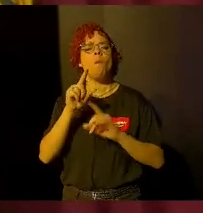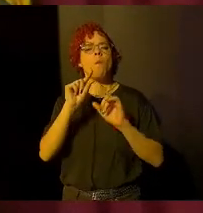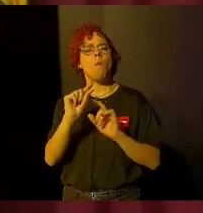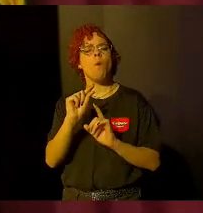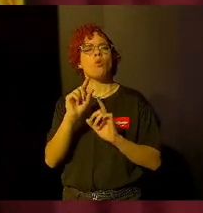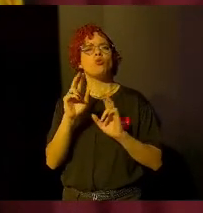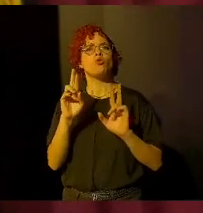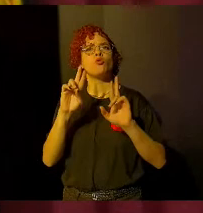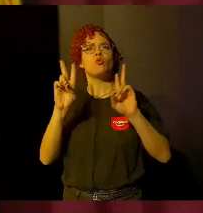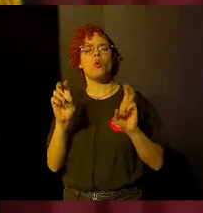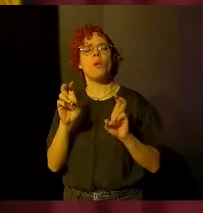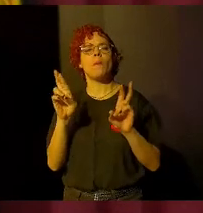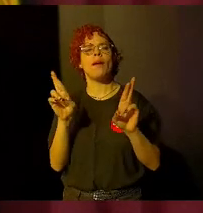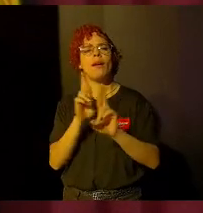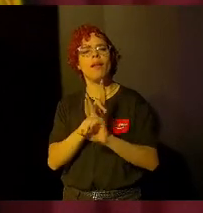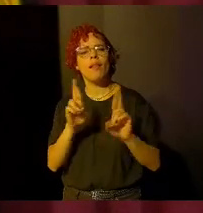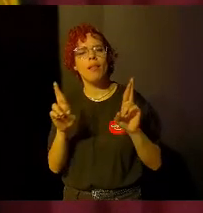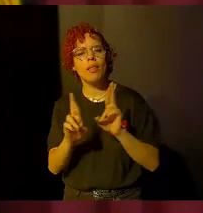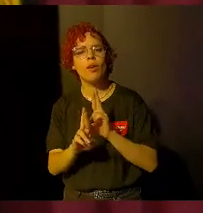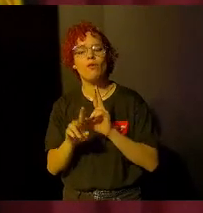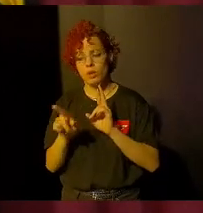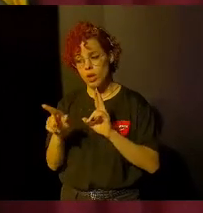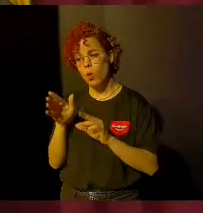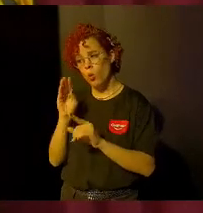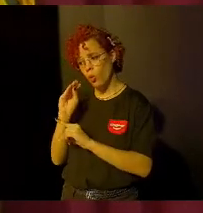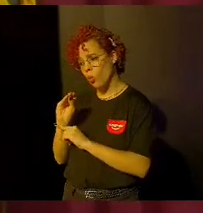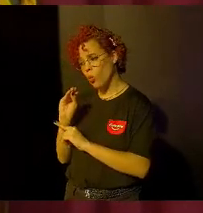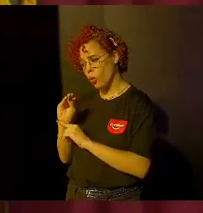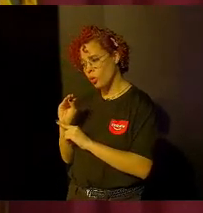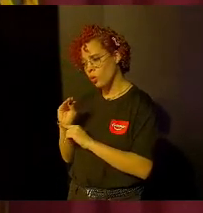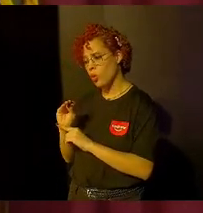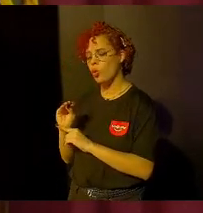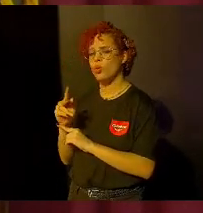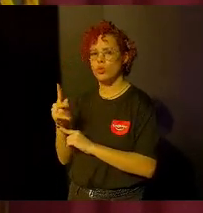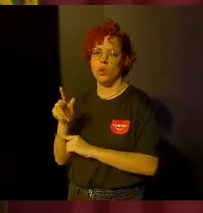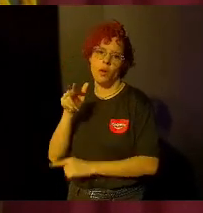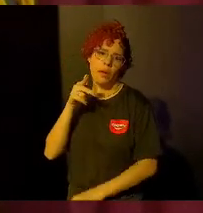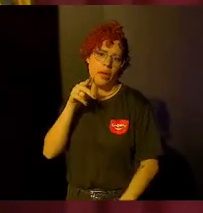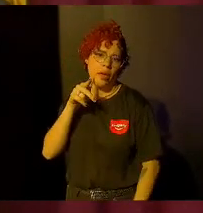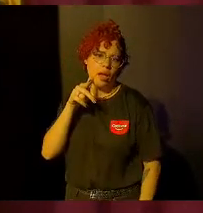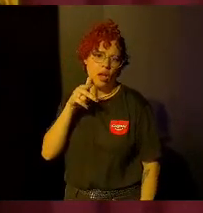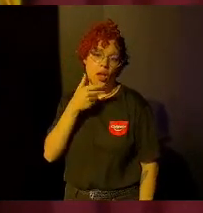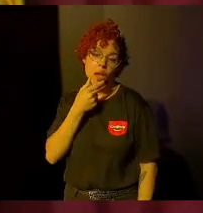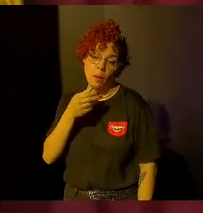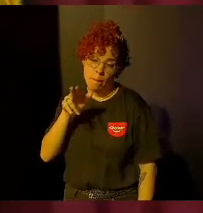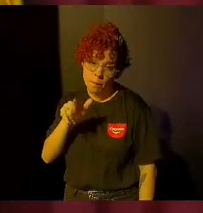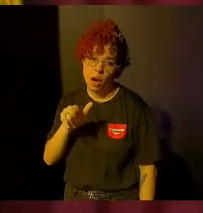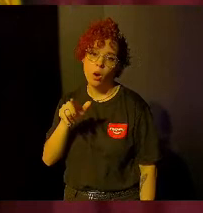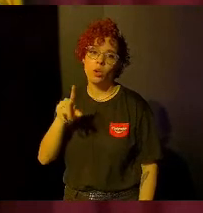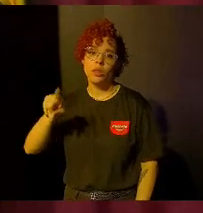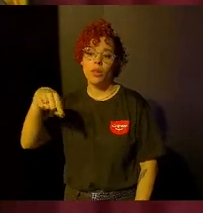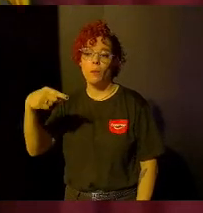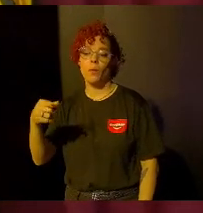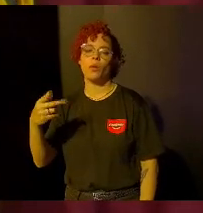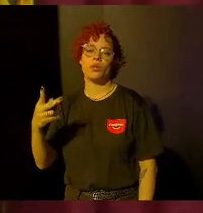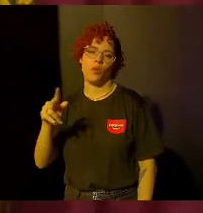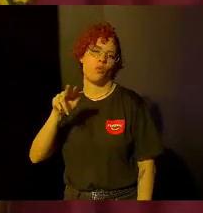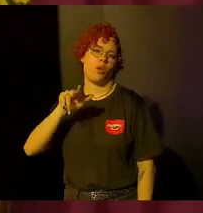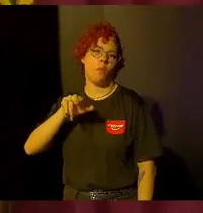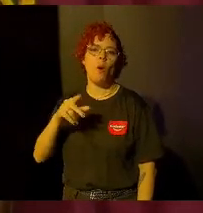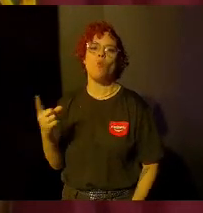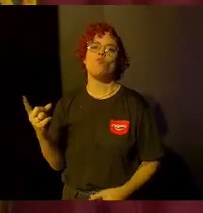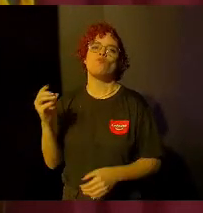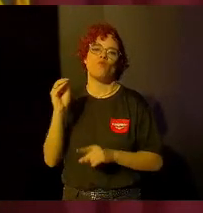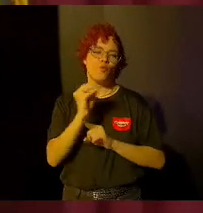de você você cuidou dele né quando ele tinha fimose E aí ele cuidou de você a vida toda e depois